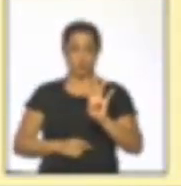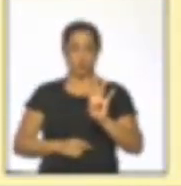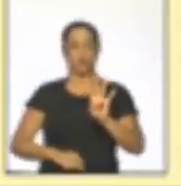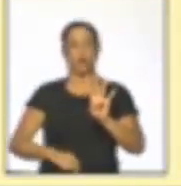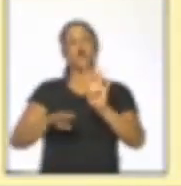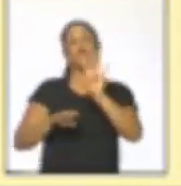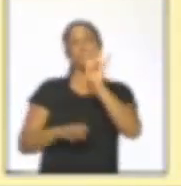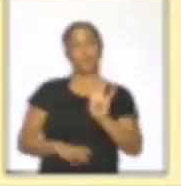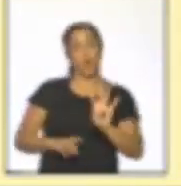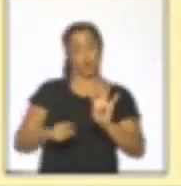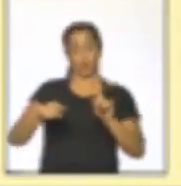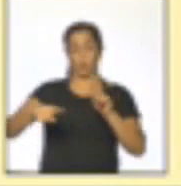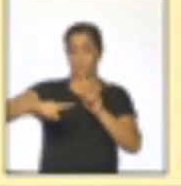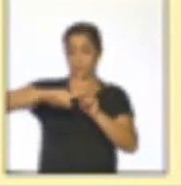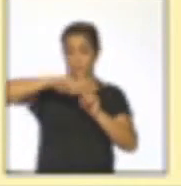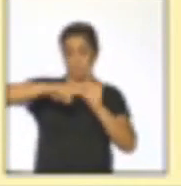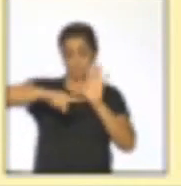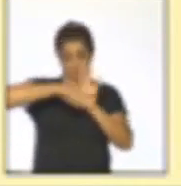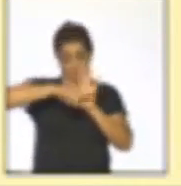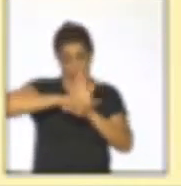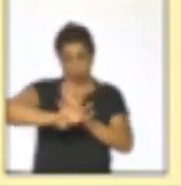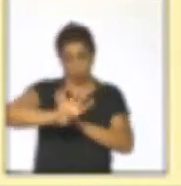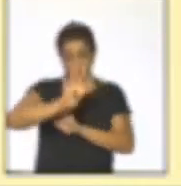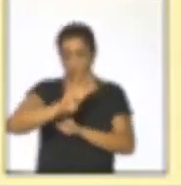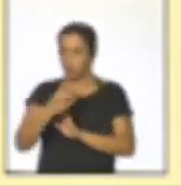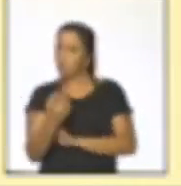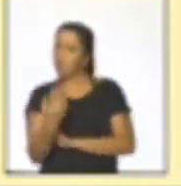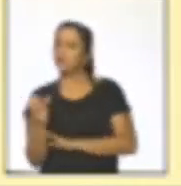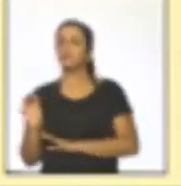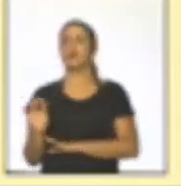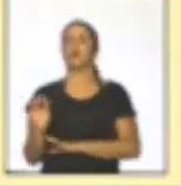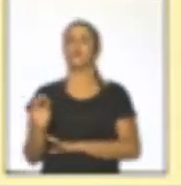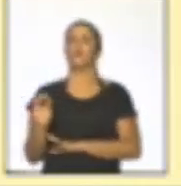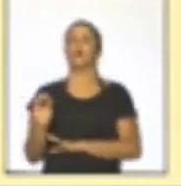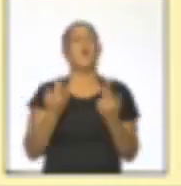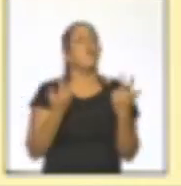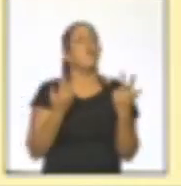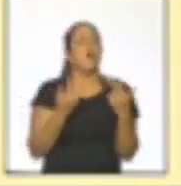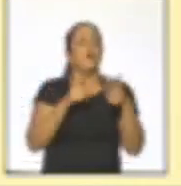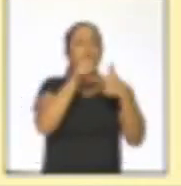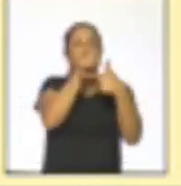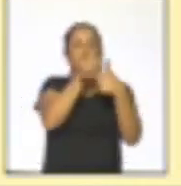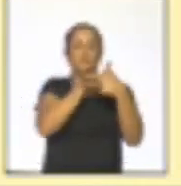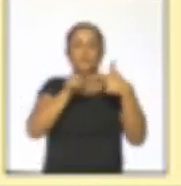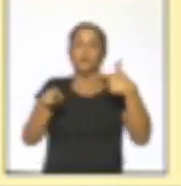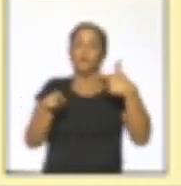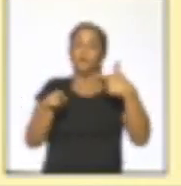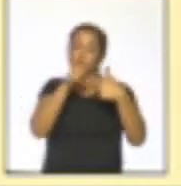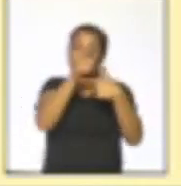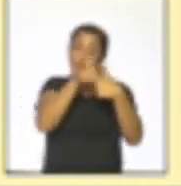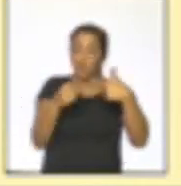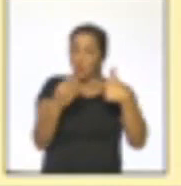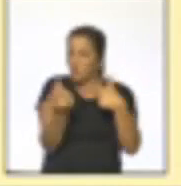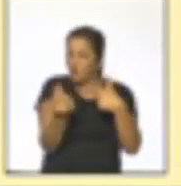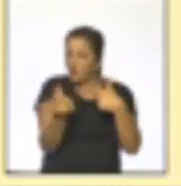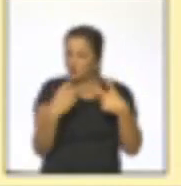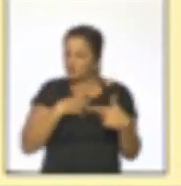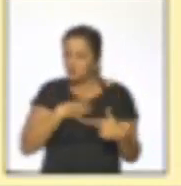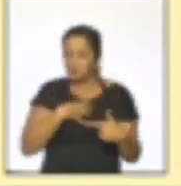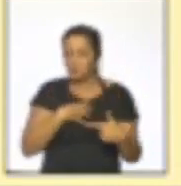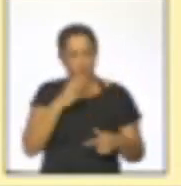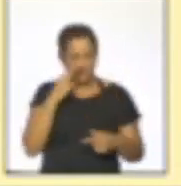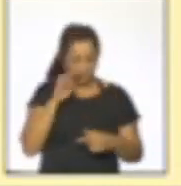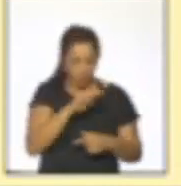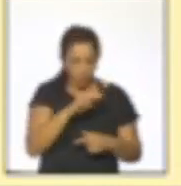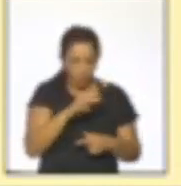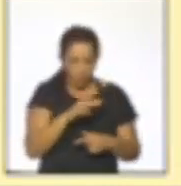4 menos 4, 0. É como se fosse uma divisão. 4 menos 4, 0. Tá vendo esse parzinho aqui,